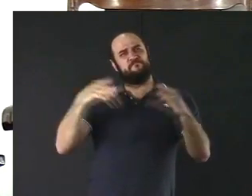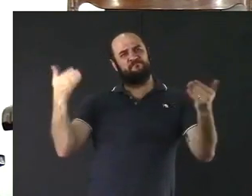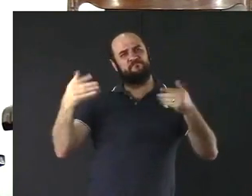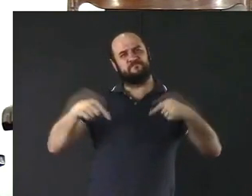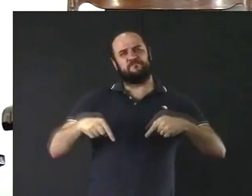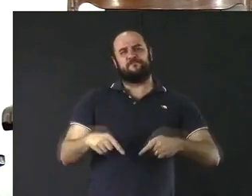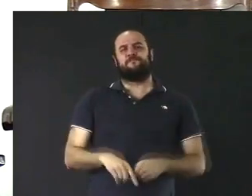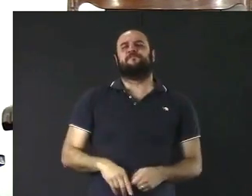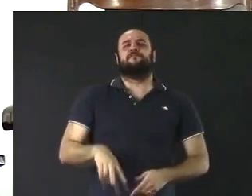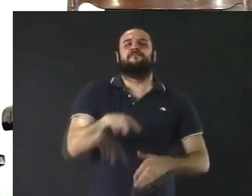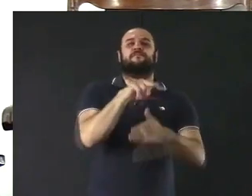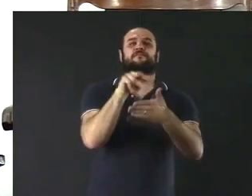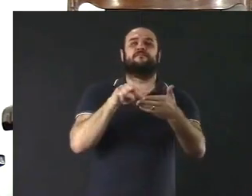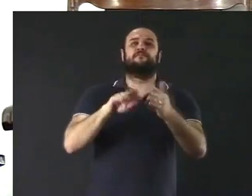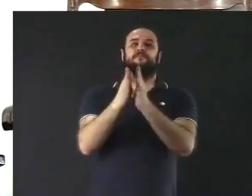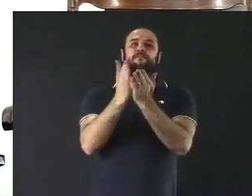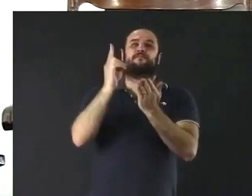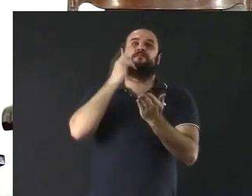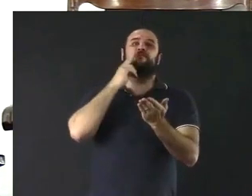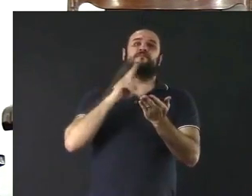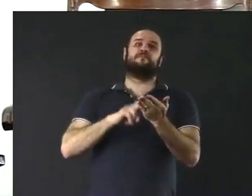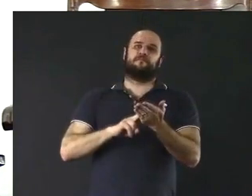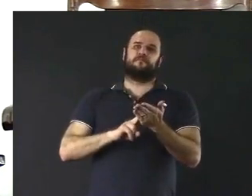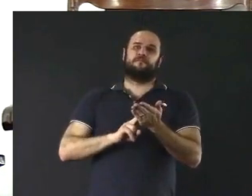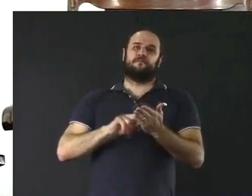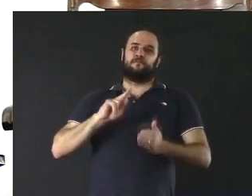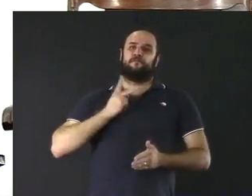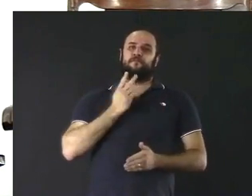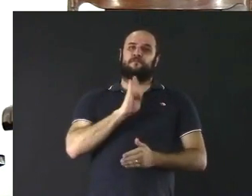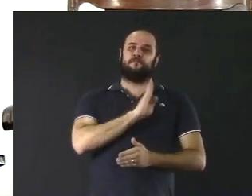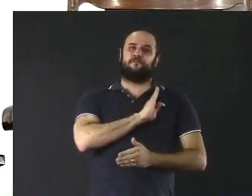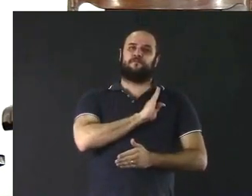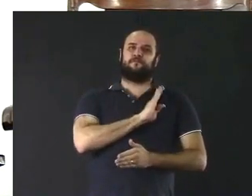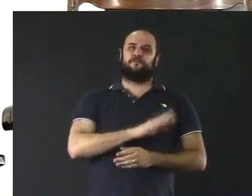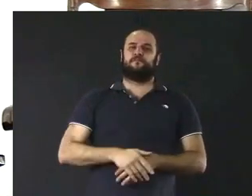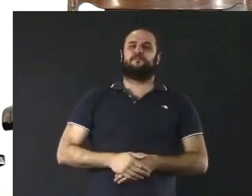Bíblia na Carta aos Hebreus,